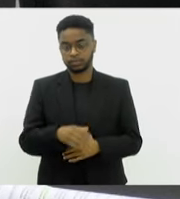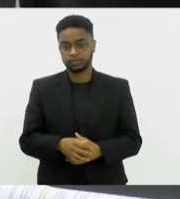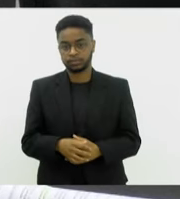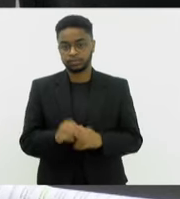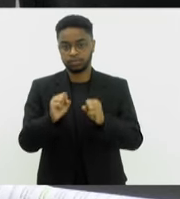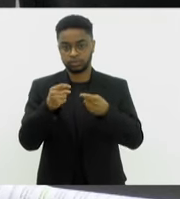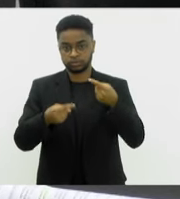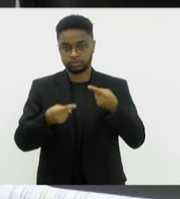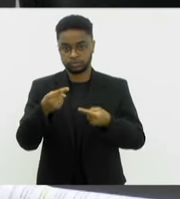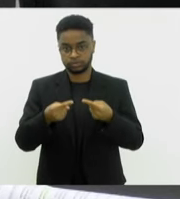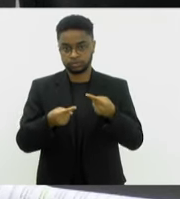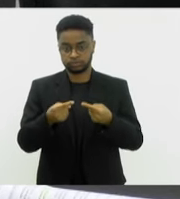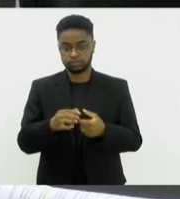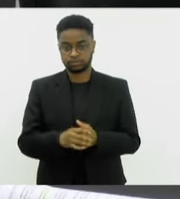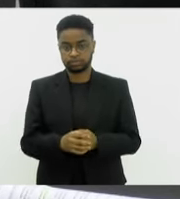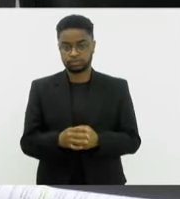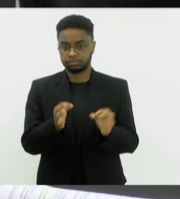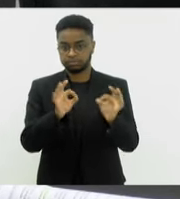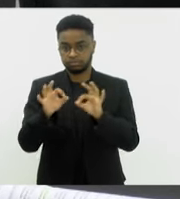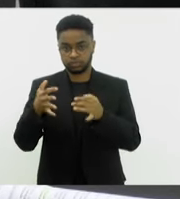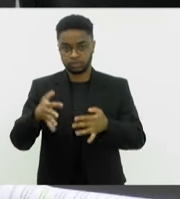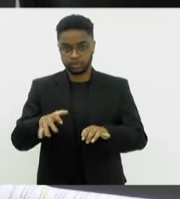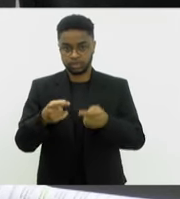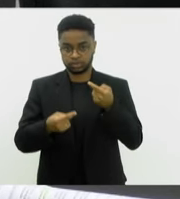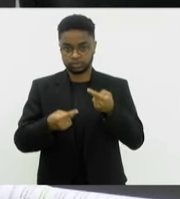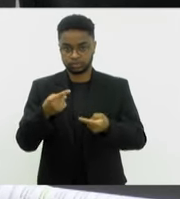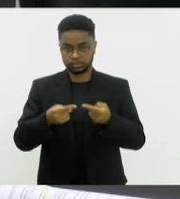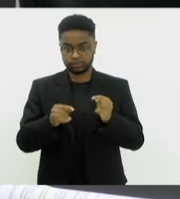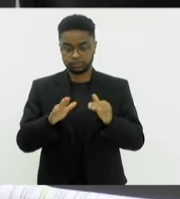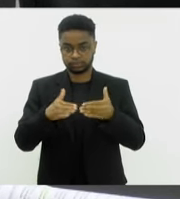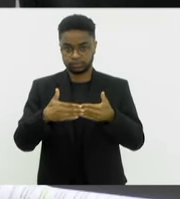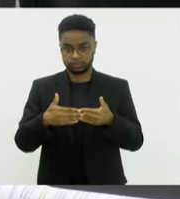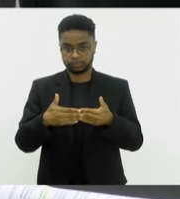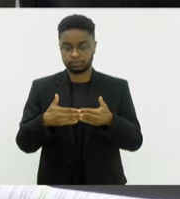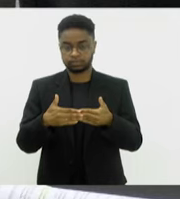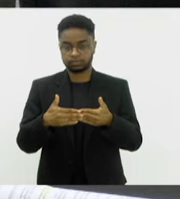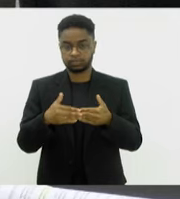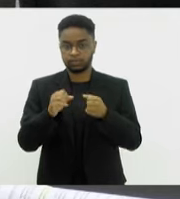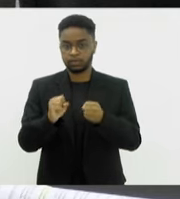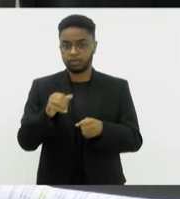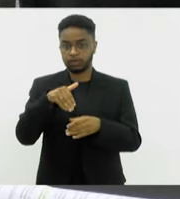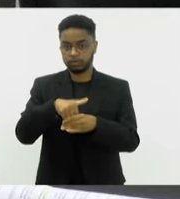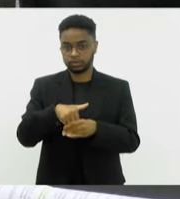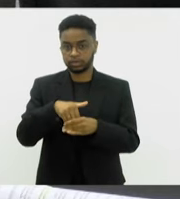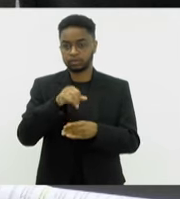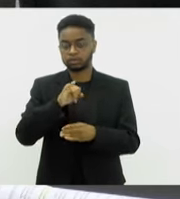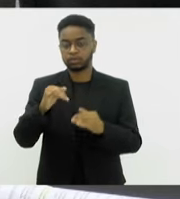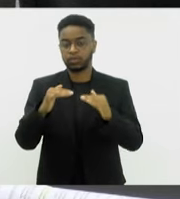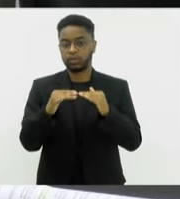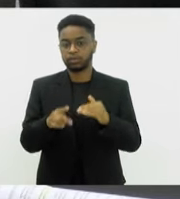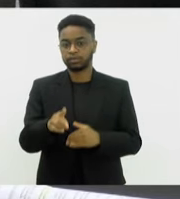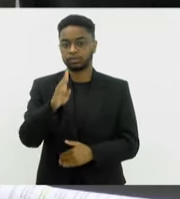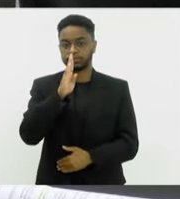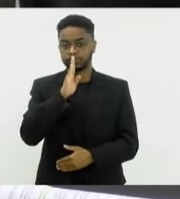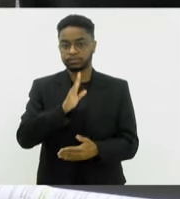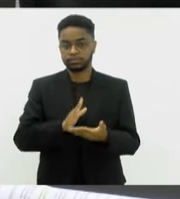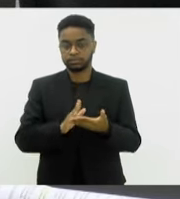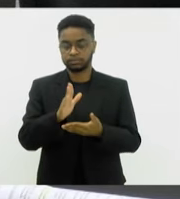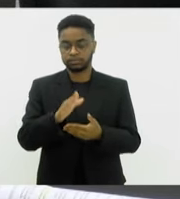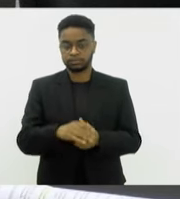em discussão. Não havendo quem queira discutir, encerrada a discussão, em votação, os senhores que aprovam permaneçam como